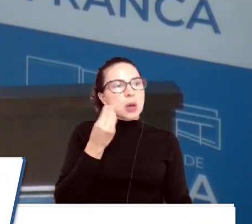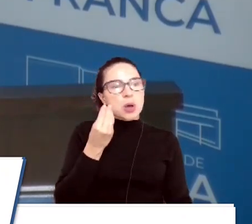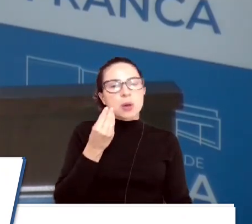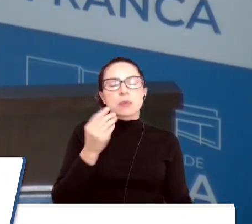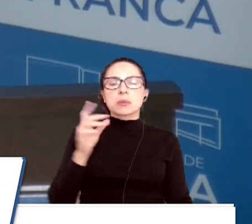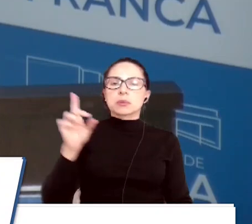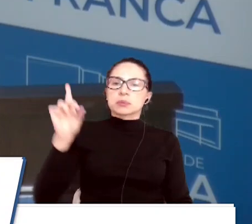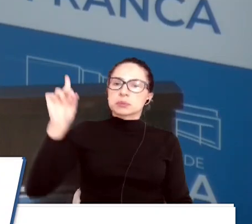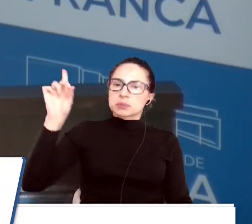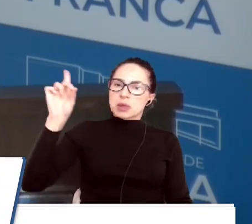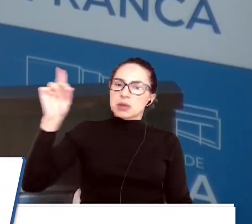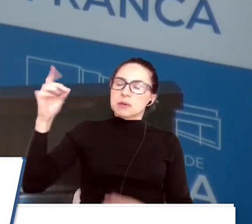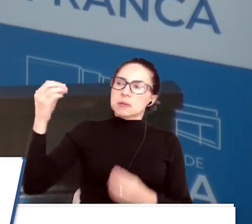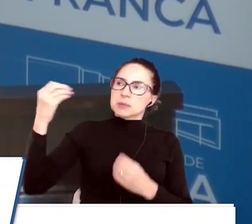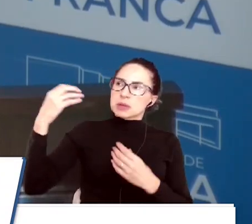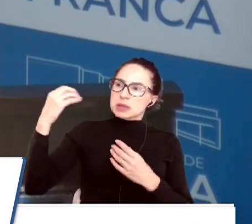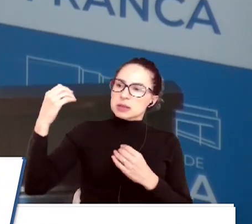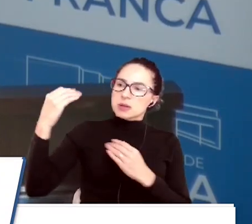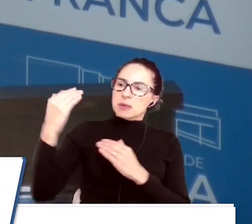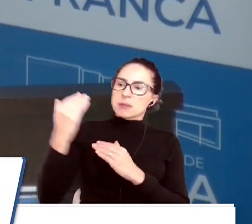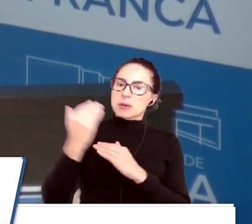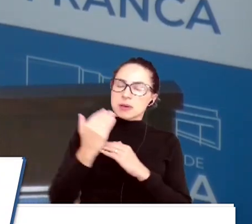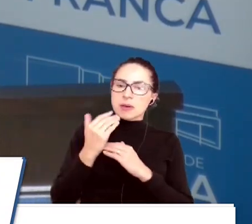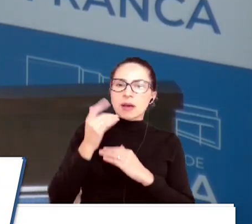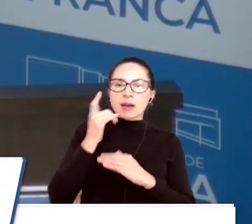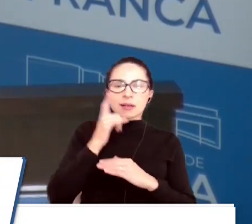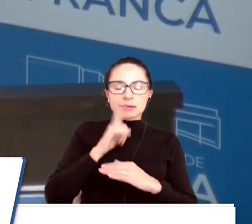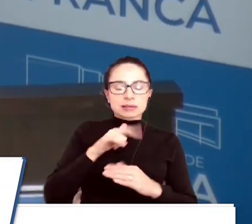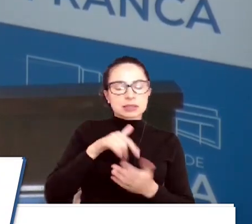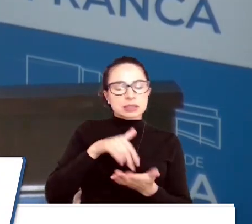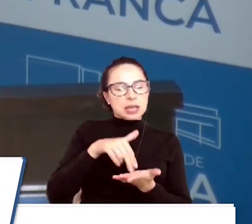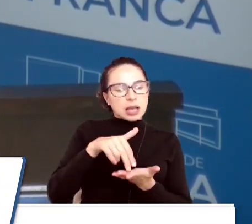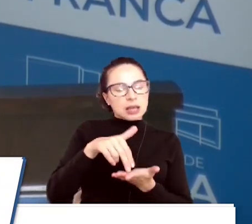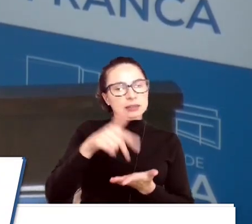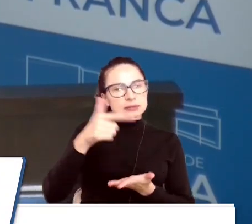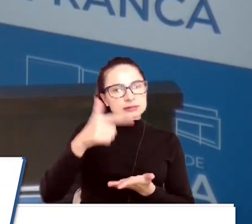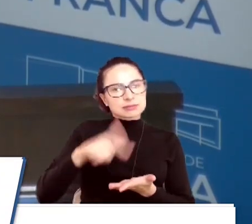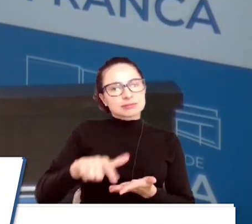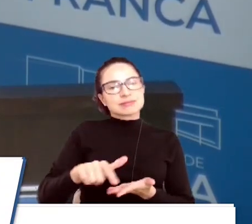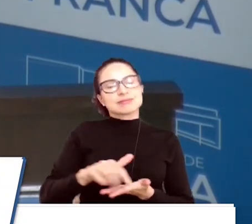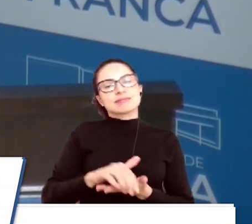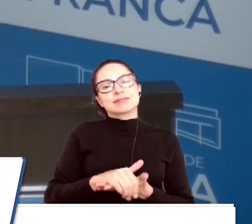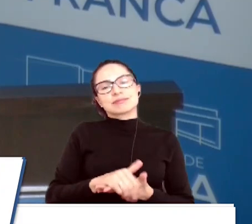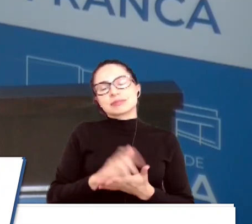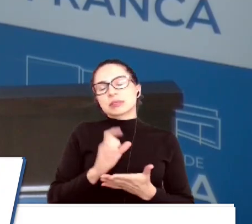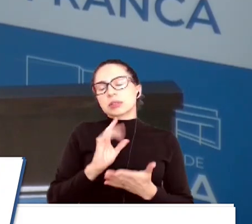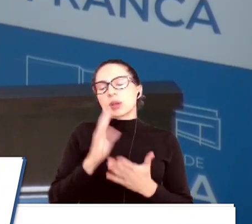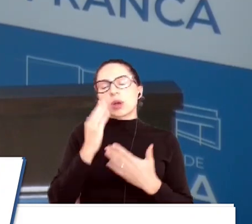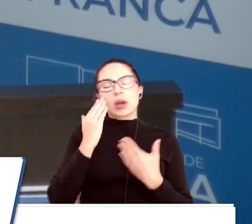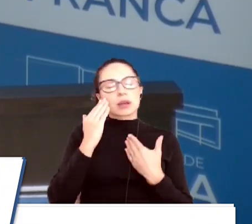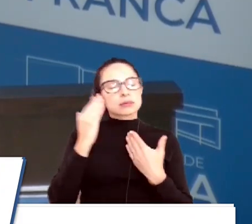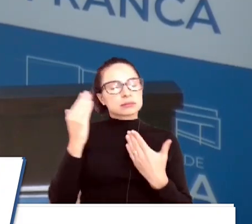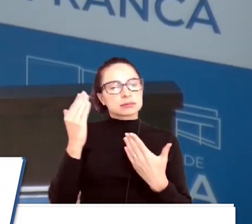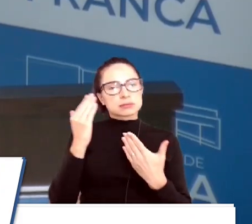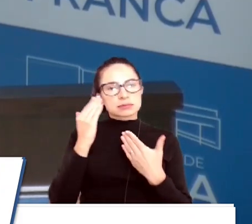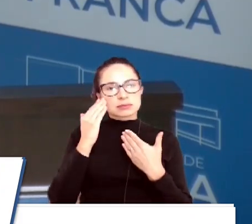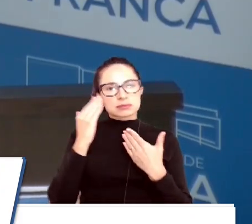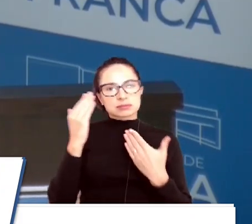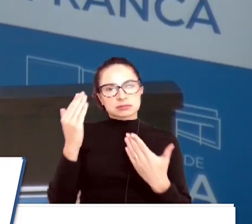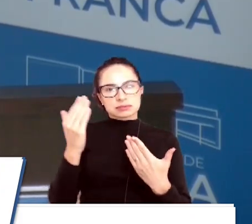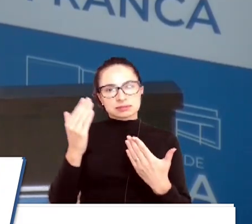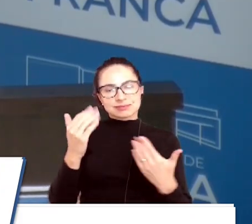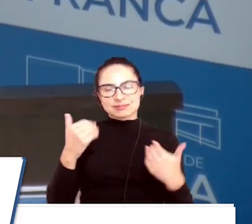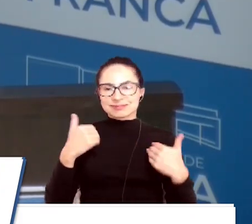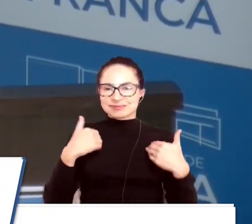Deus me ensinou até caminhar novamente. Então eu só louvo a Deus. Eis-me aqui